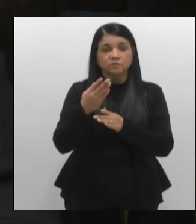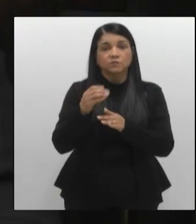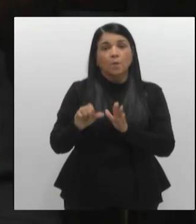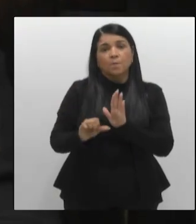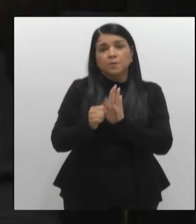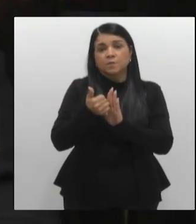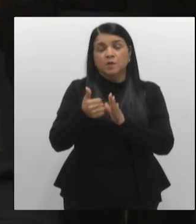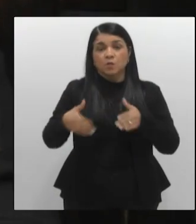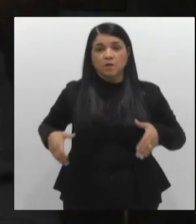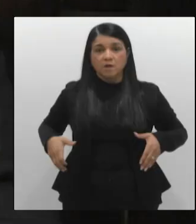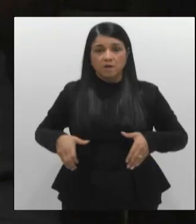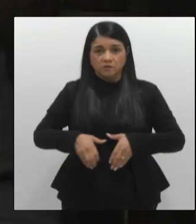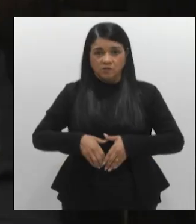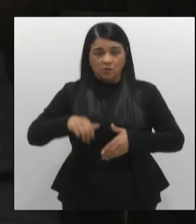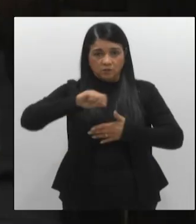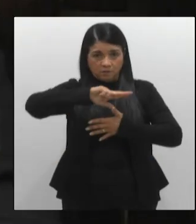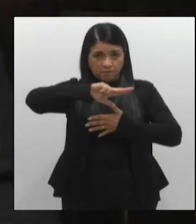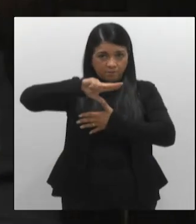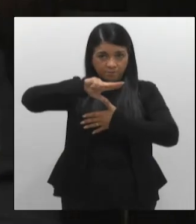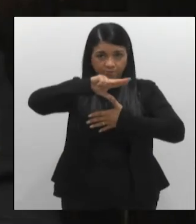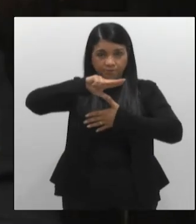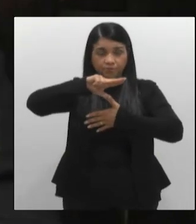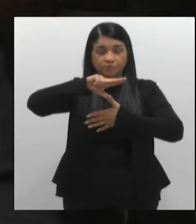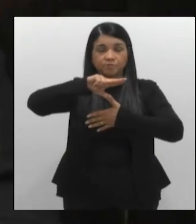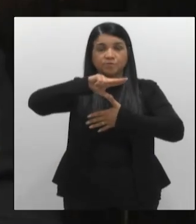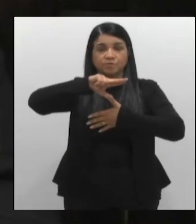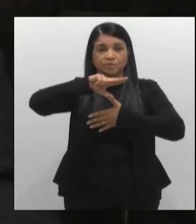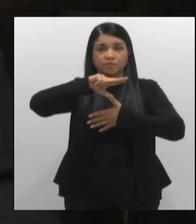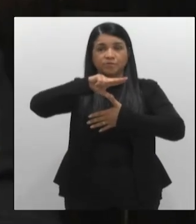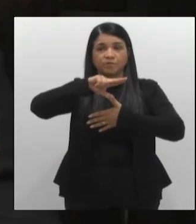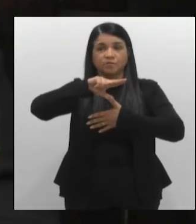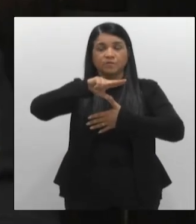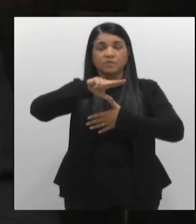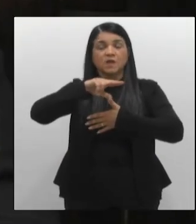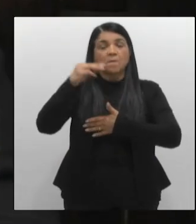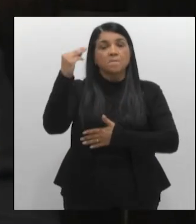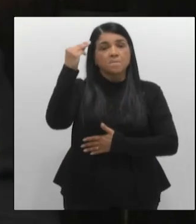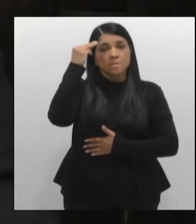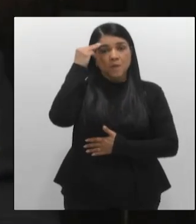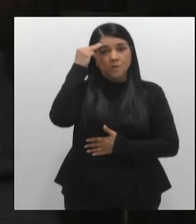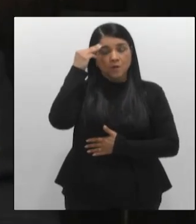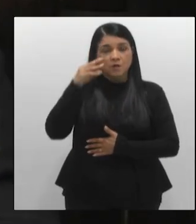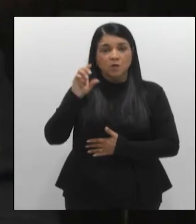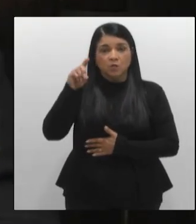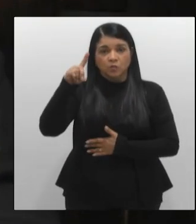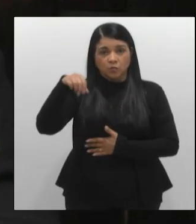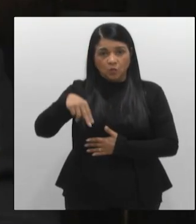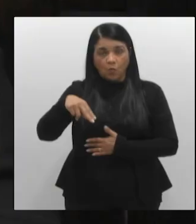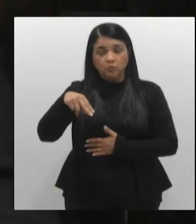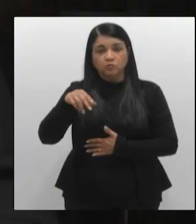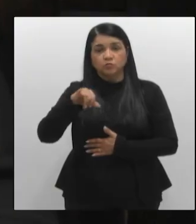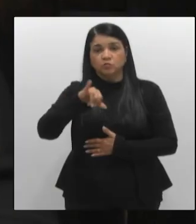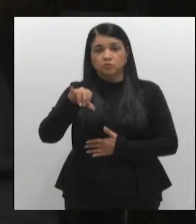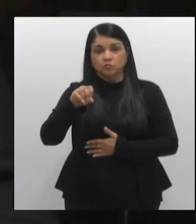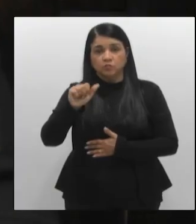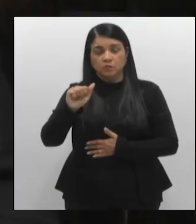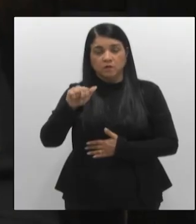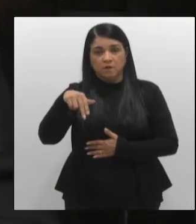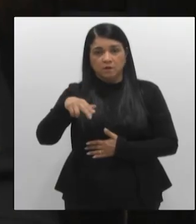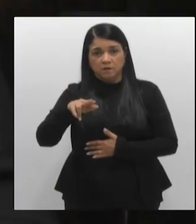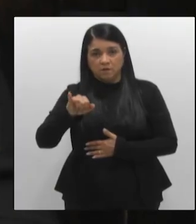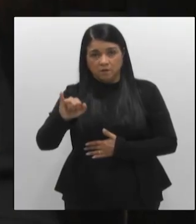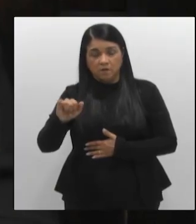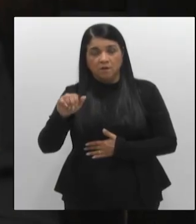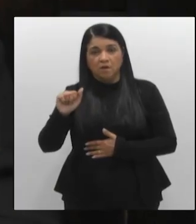cardeal da América Latina, nosso predecessor, de venerável memória, Dom Joaquim Arcoverde de Albuquerque